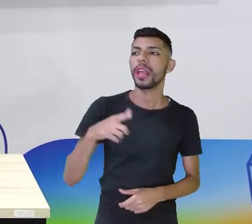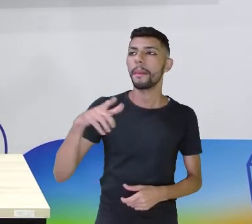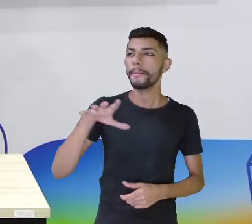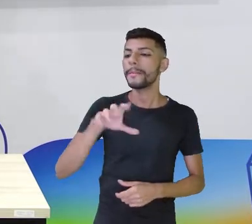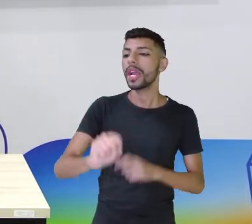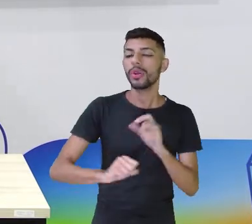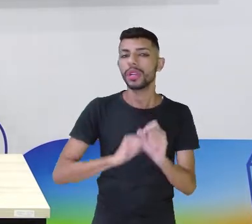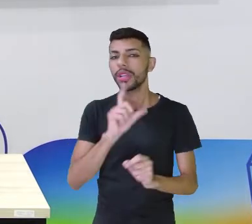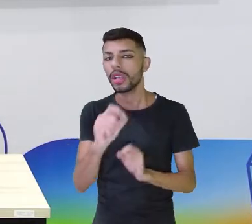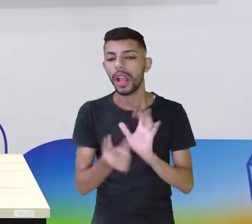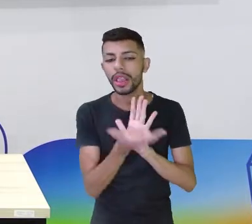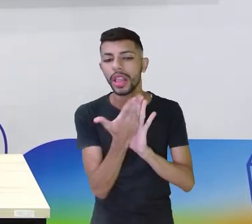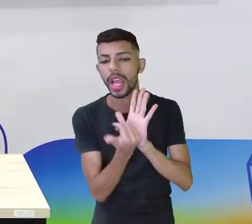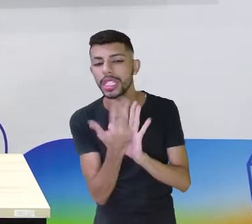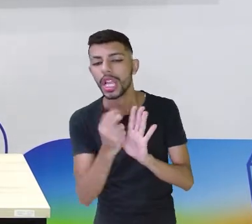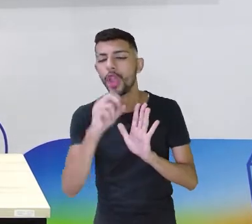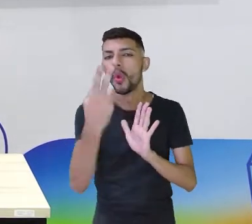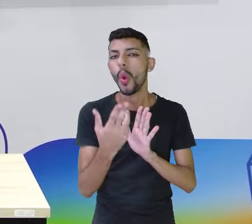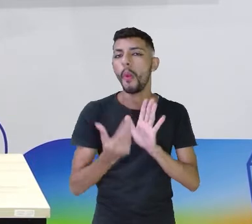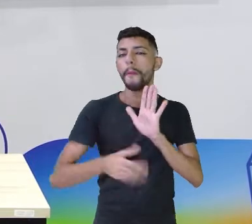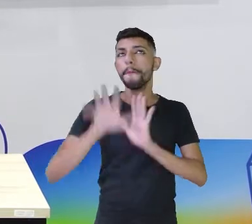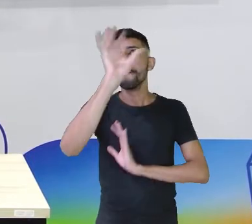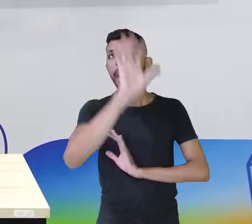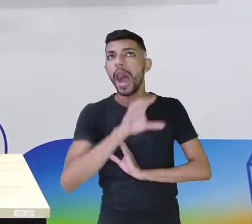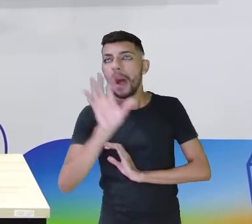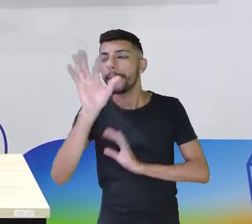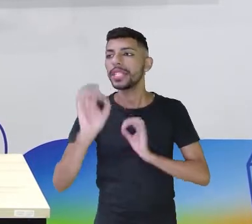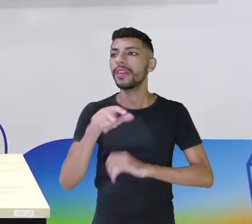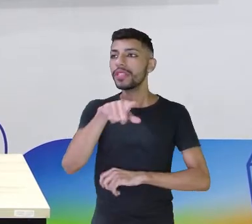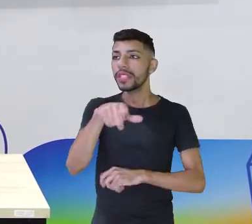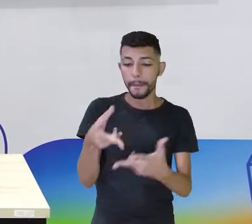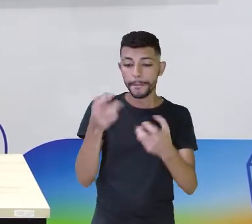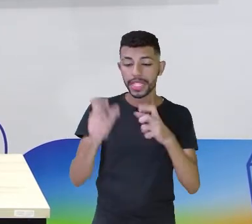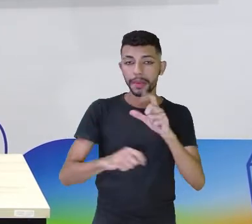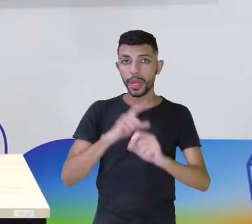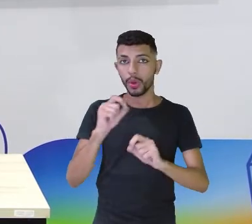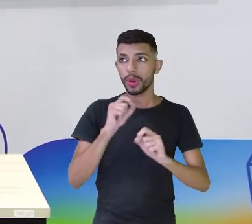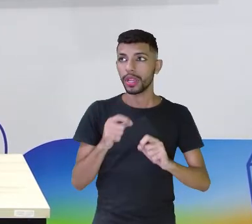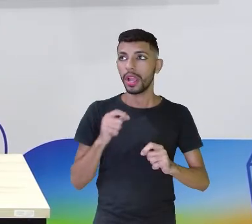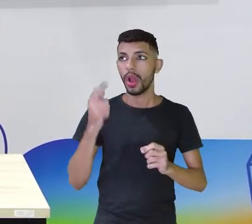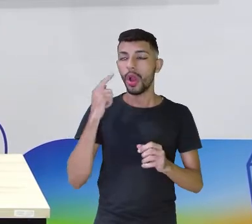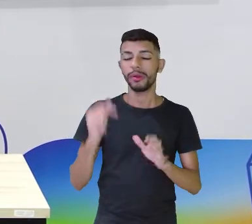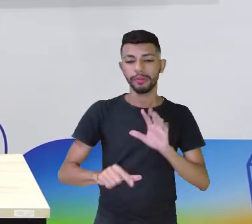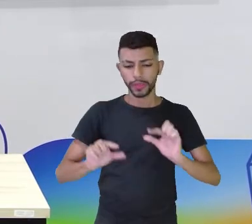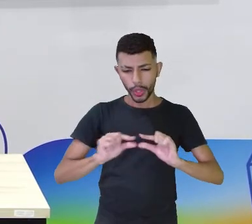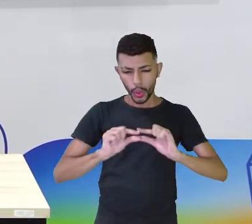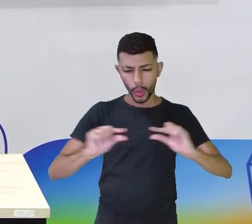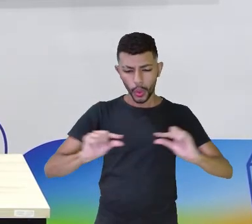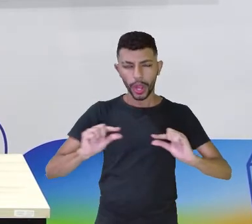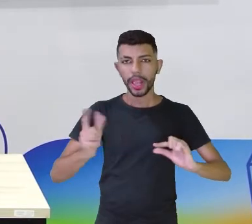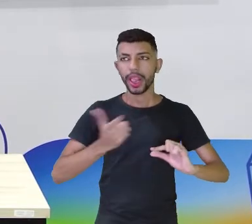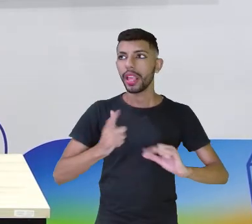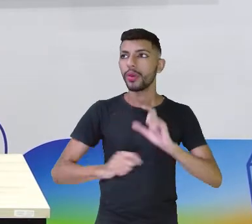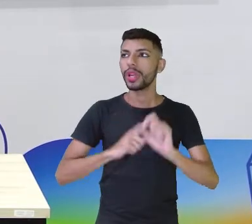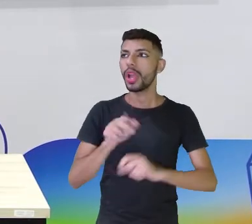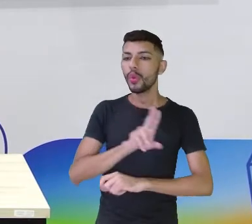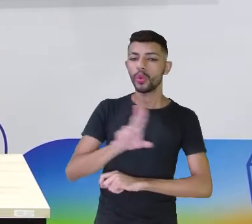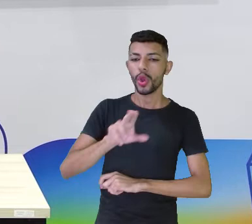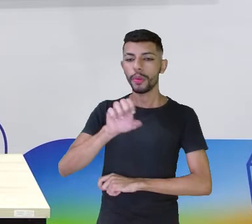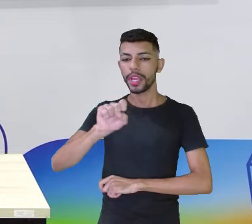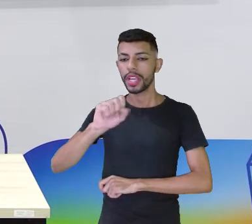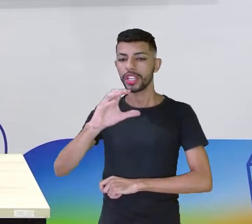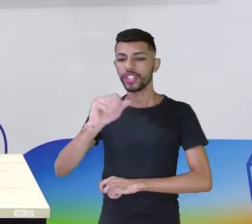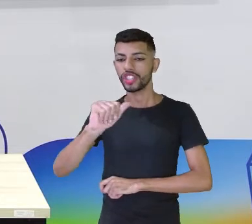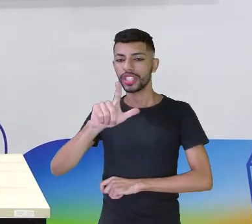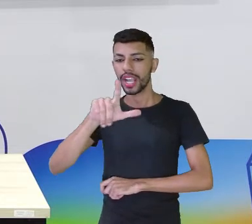mapa ali, você vai ver que lá embaixo ele vai apresentar o nome escala.